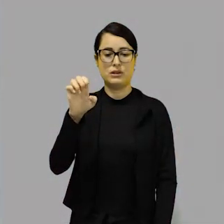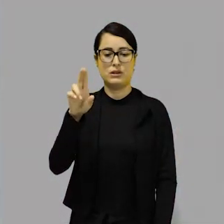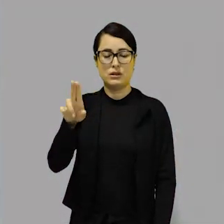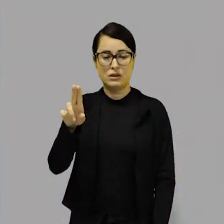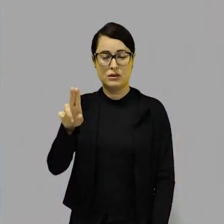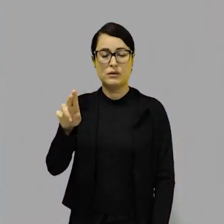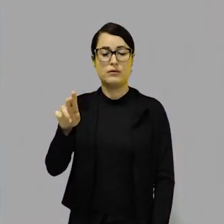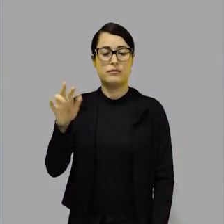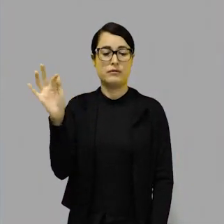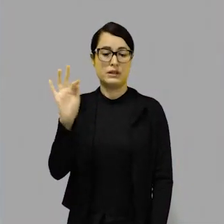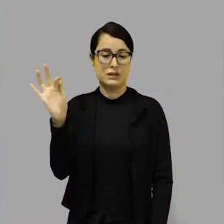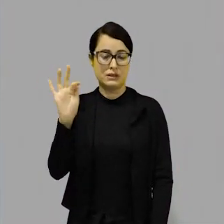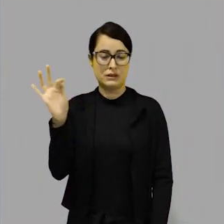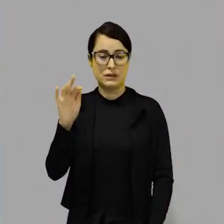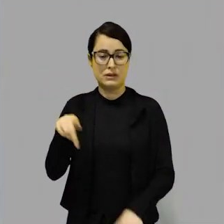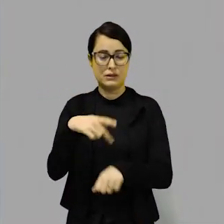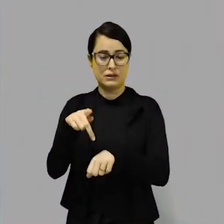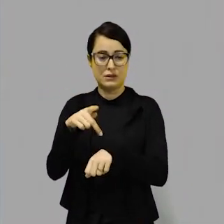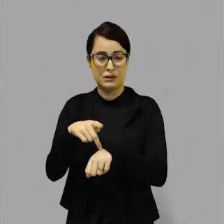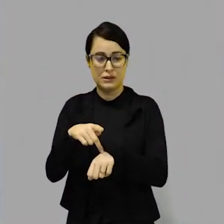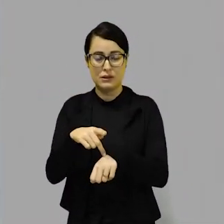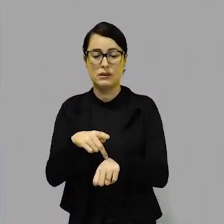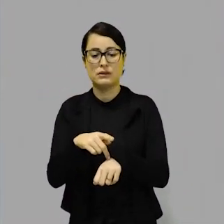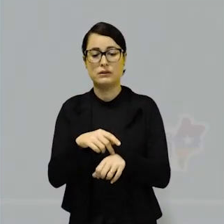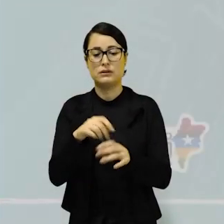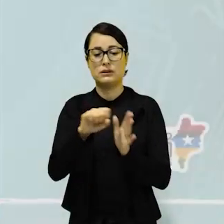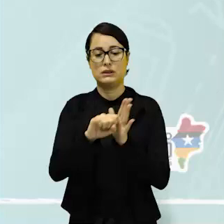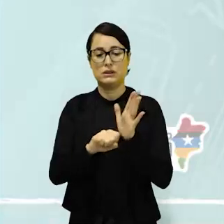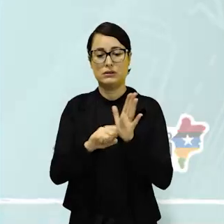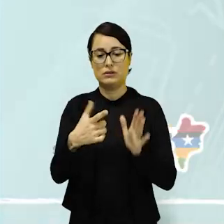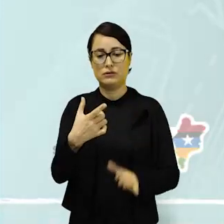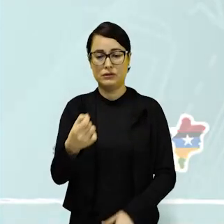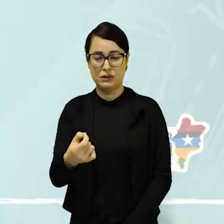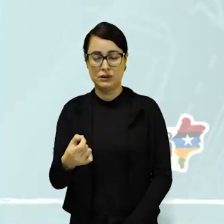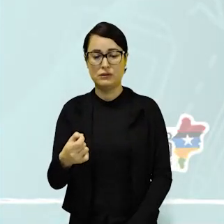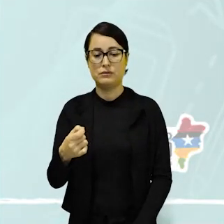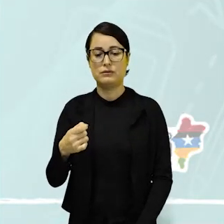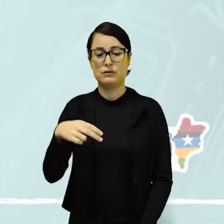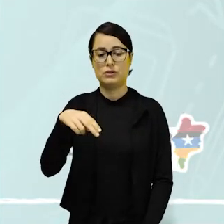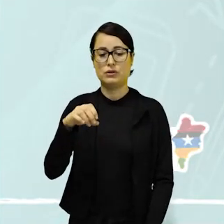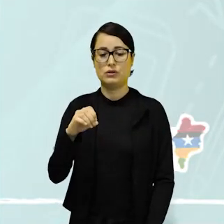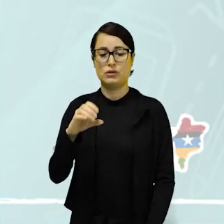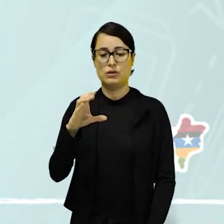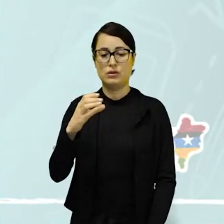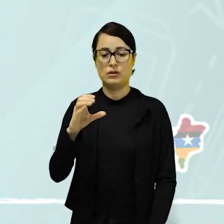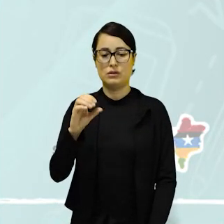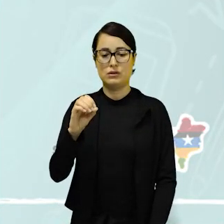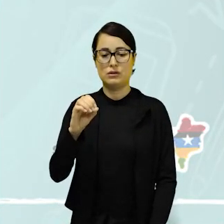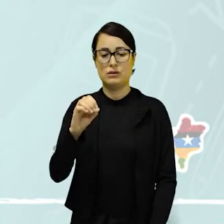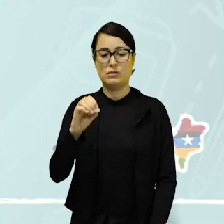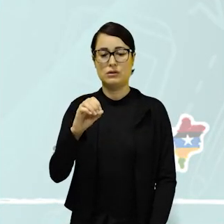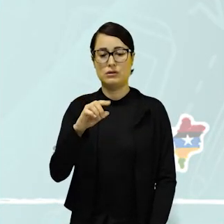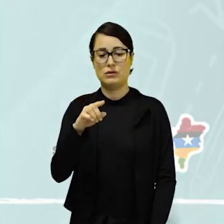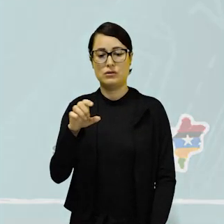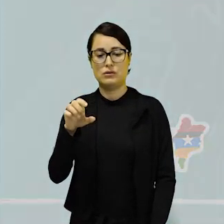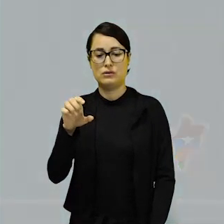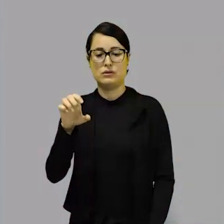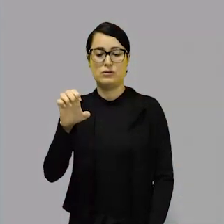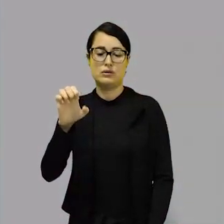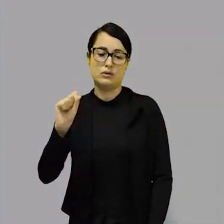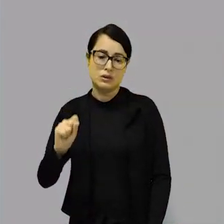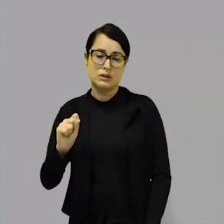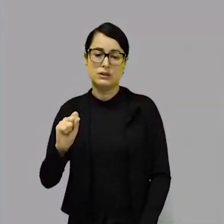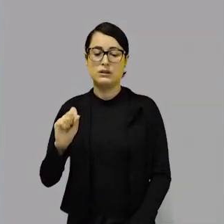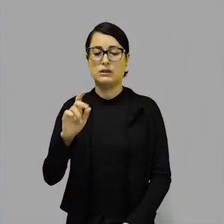Bourdieu, ele traz para nós duas noções básicas, a noção de hábitos e a noção de campo, além de outros